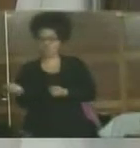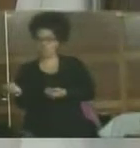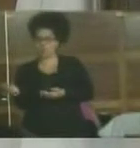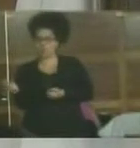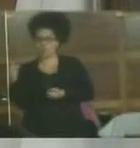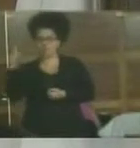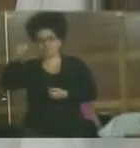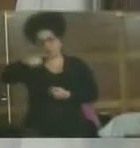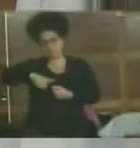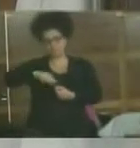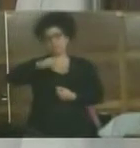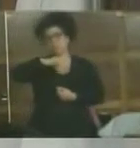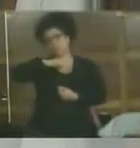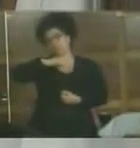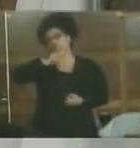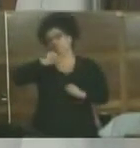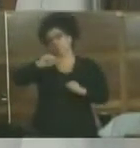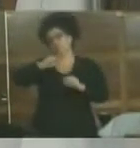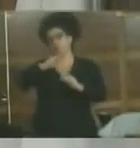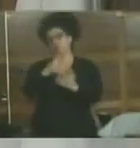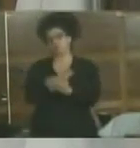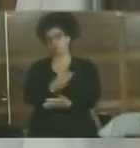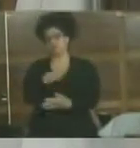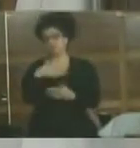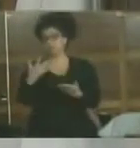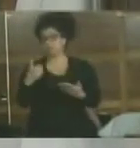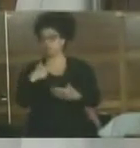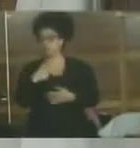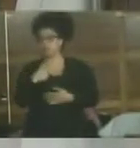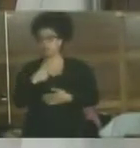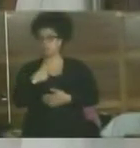cidade. Então, eu